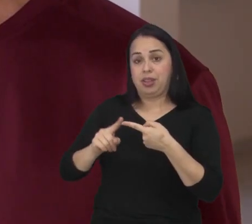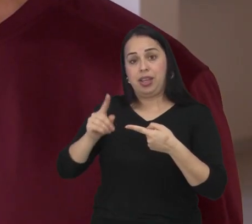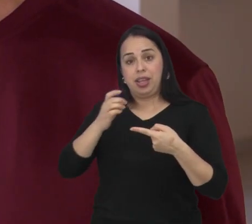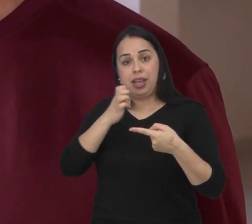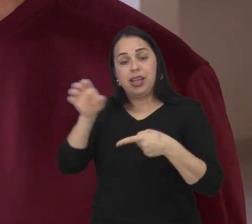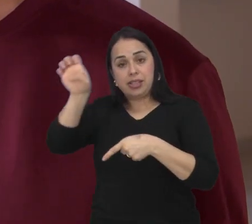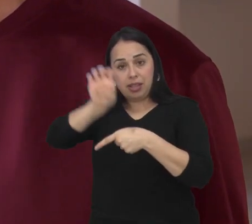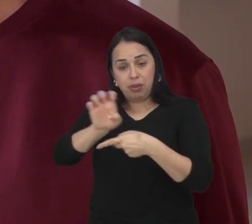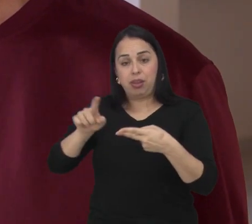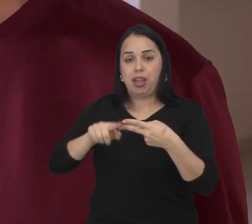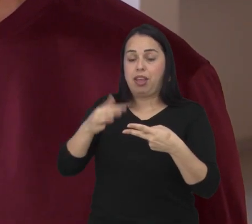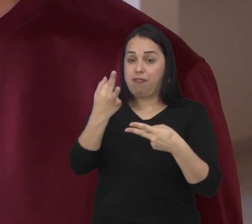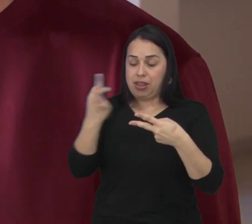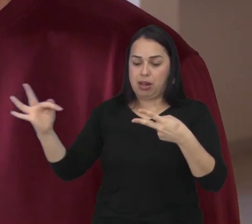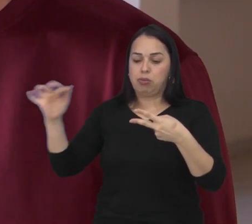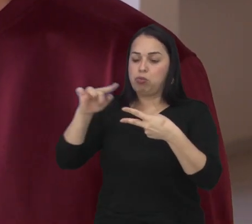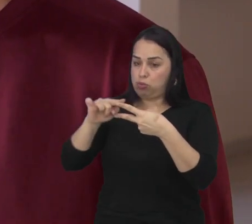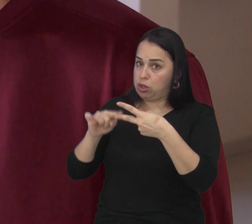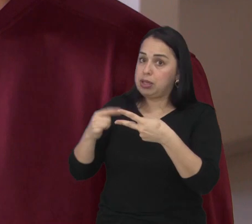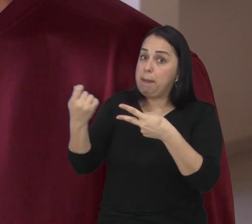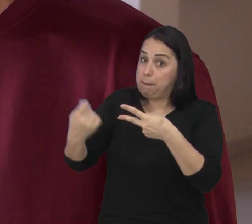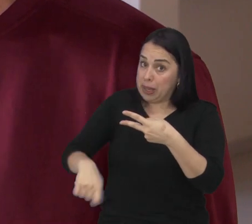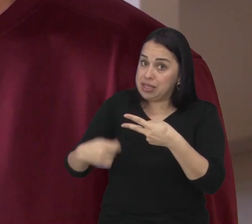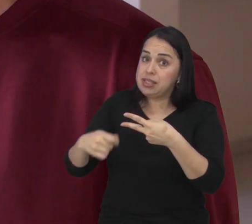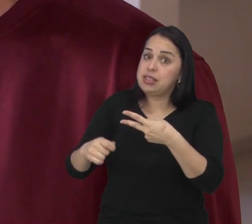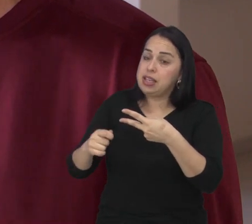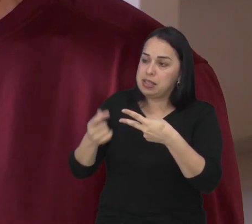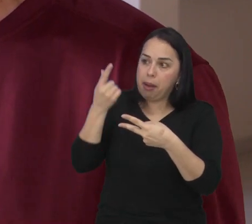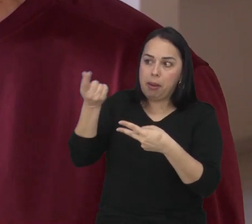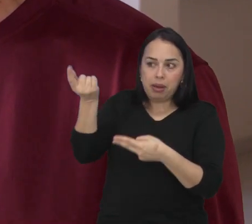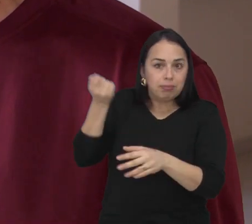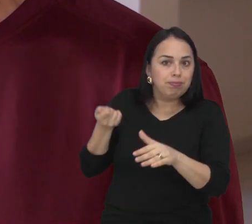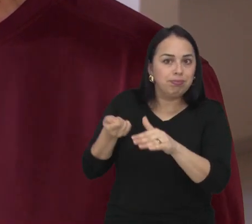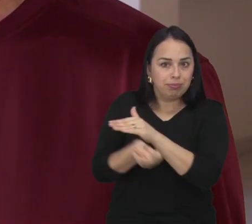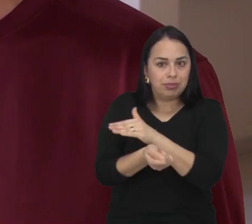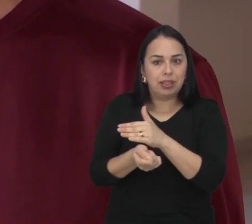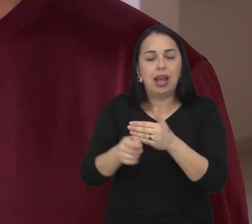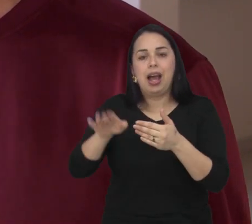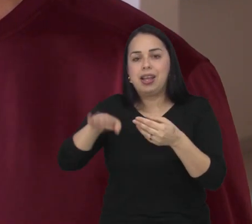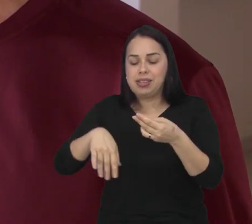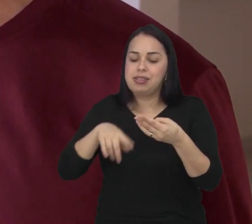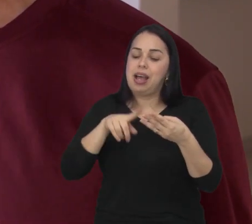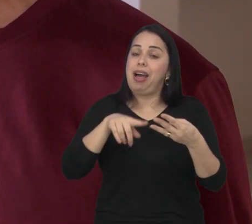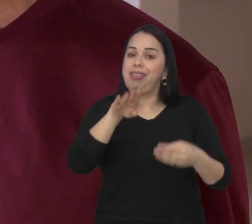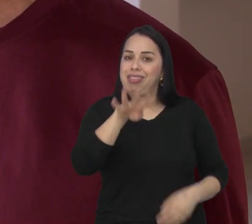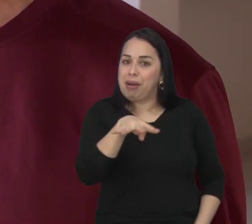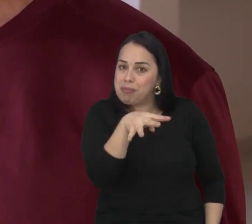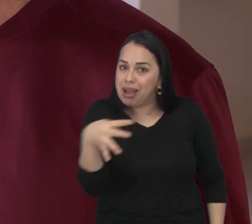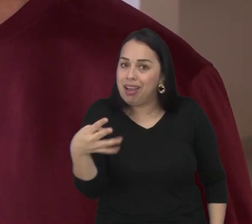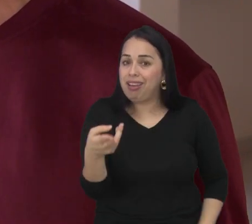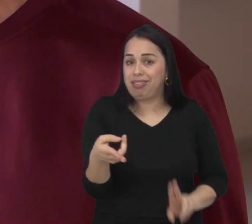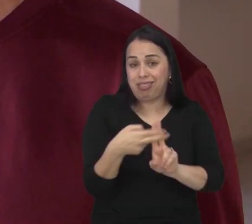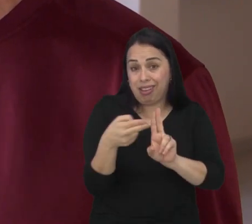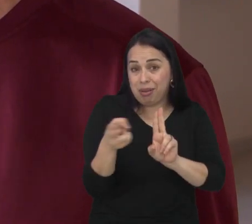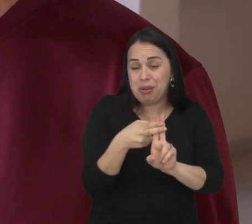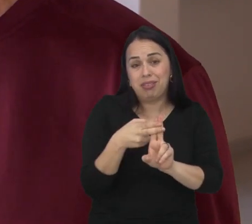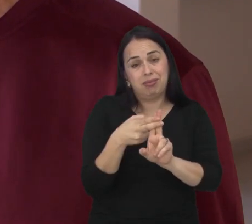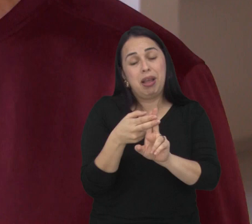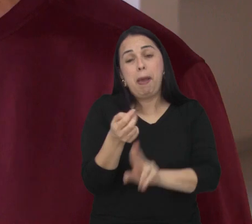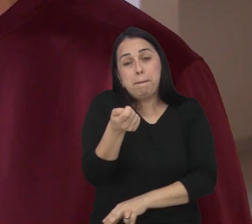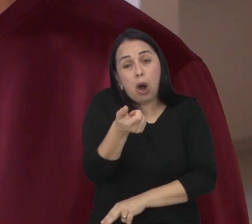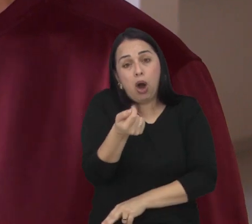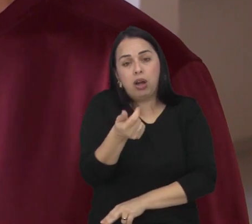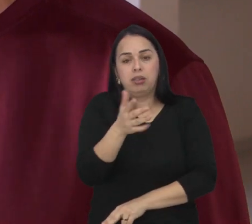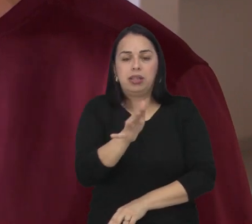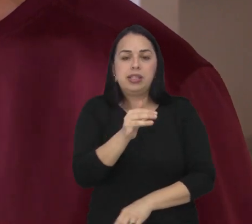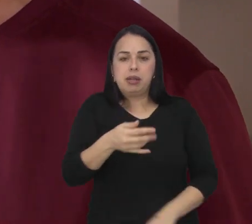governo estadual e o governo federal precisam realmente fazer a sua parte porque às vezes essa tabela também está defasada